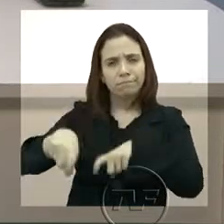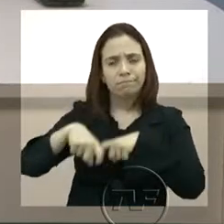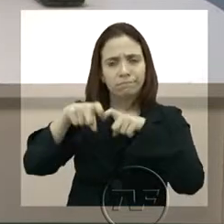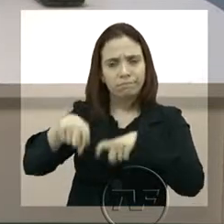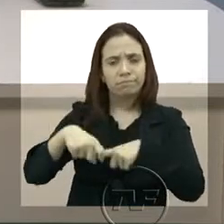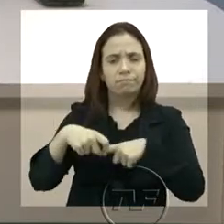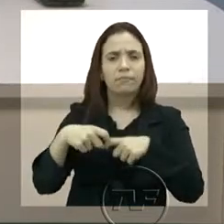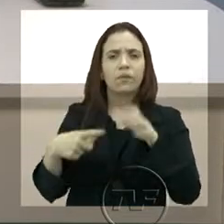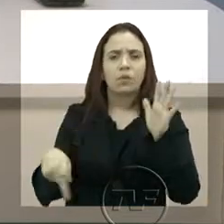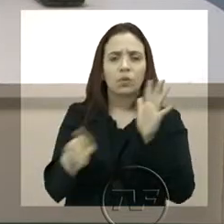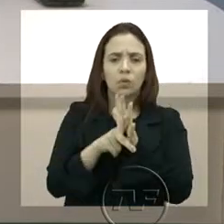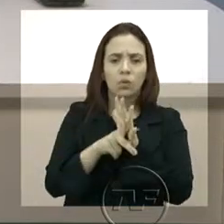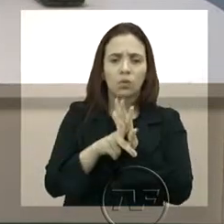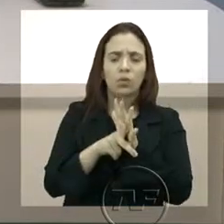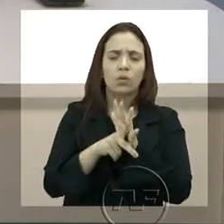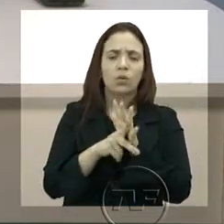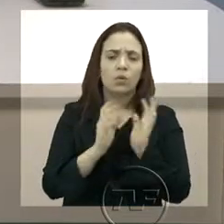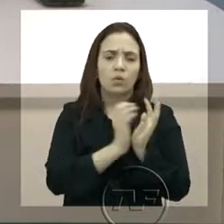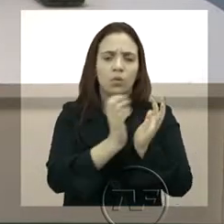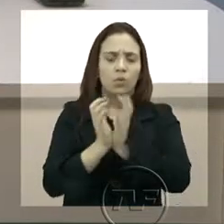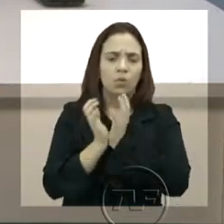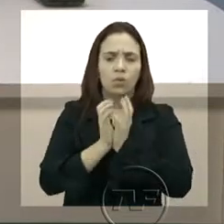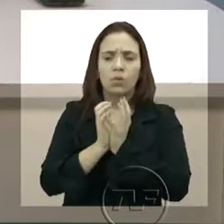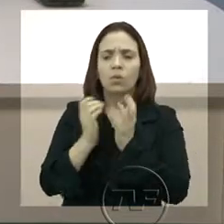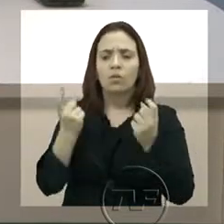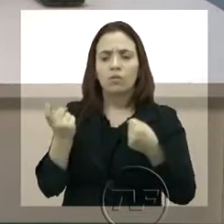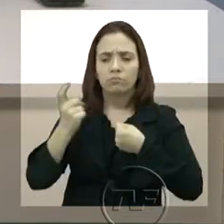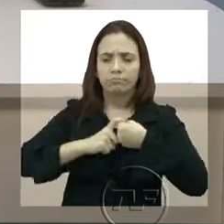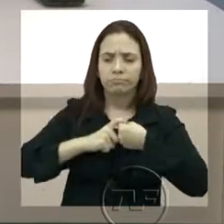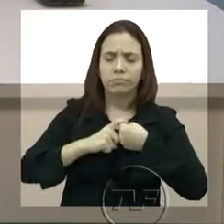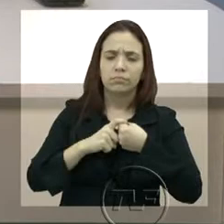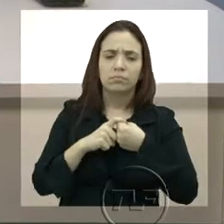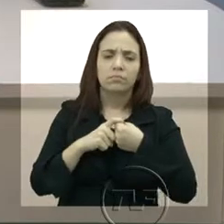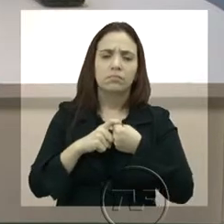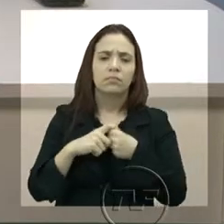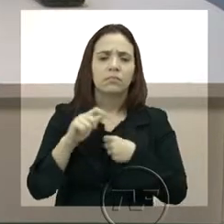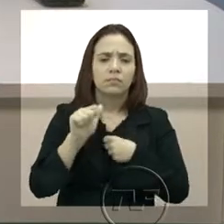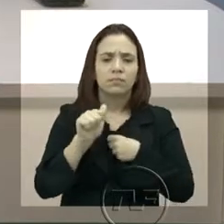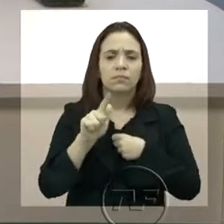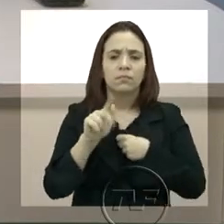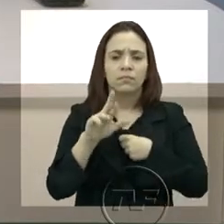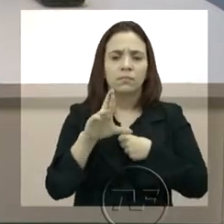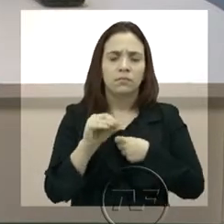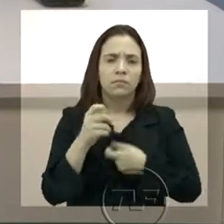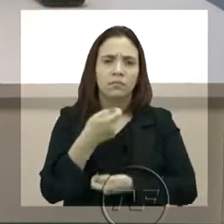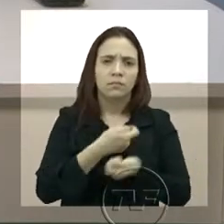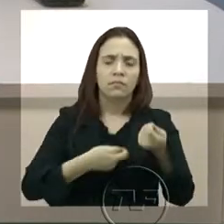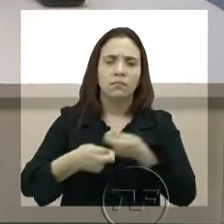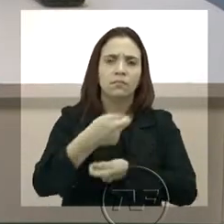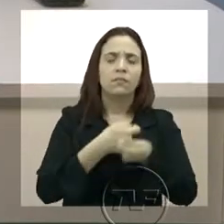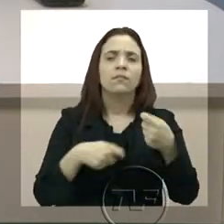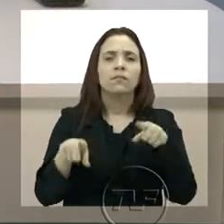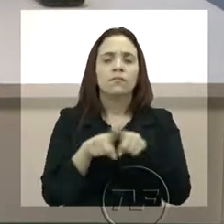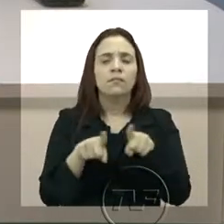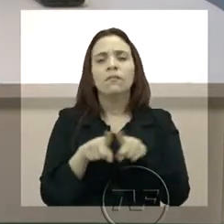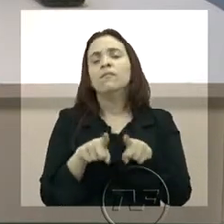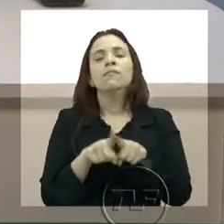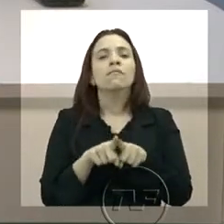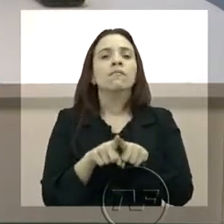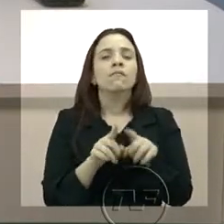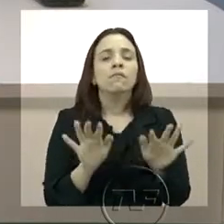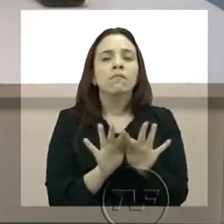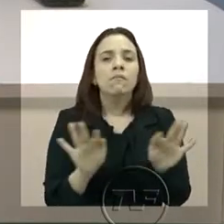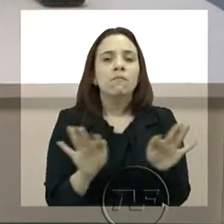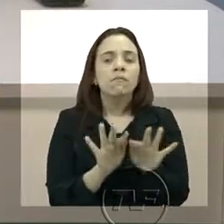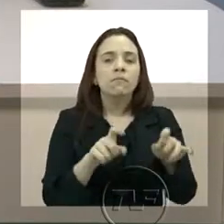aqueles que são proprietários, são grupos, né, associados de agronegócio, ou o pequeno produtor rural ali,